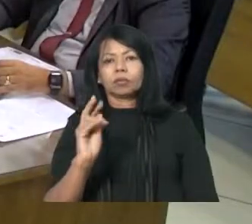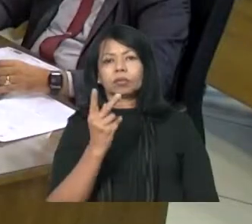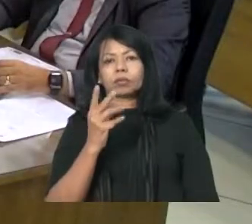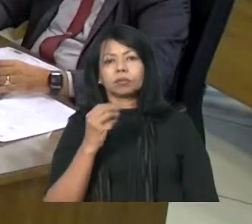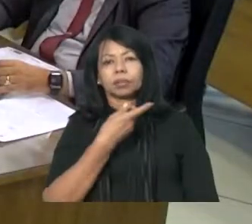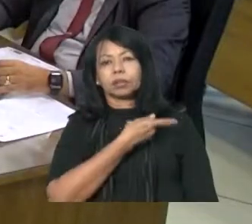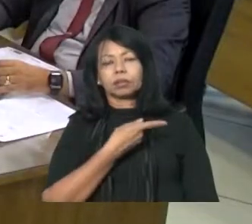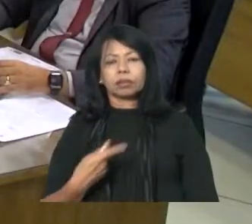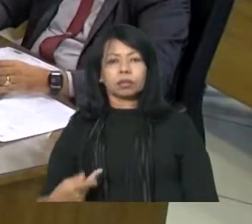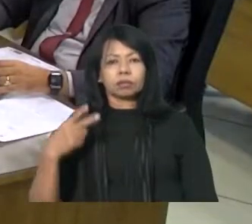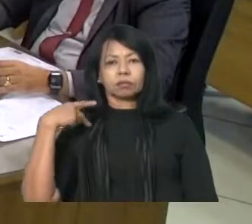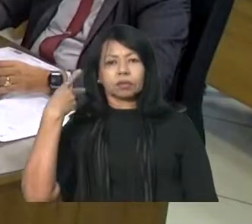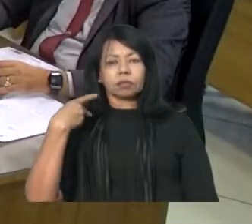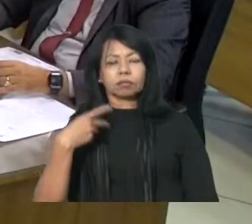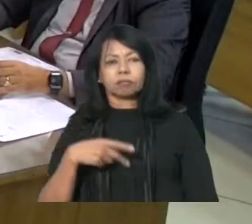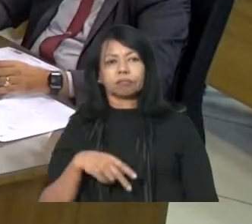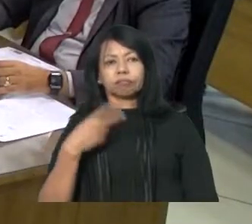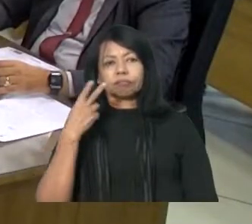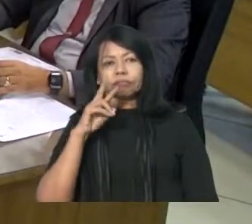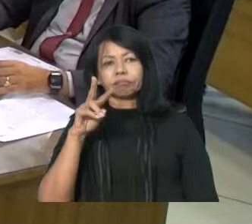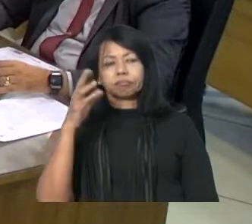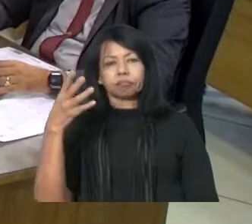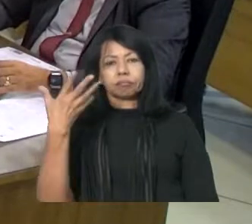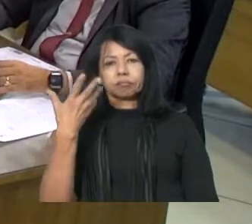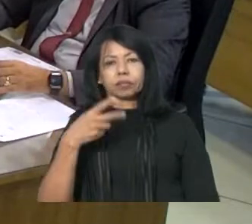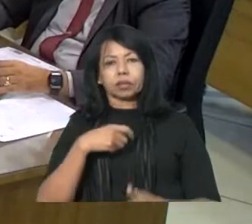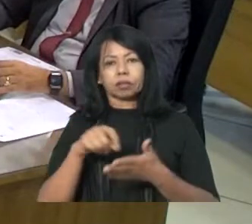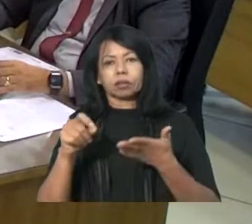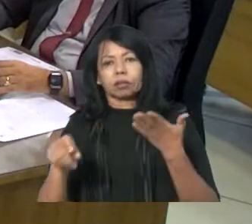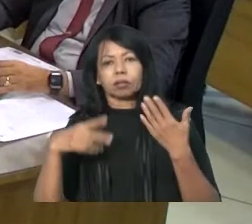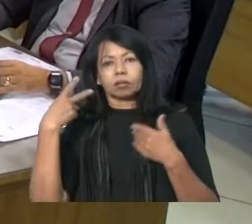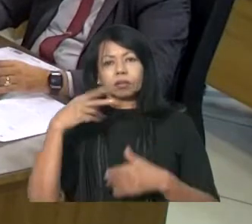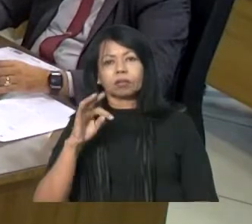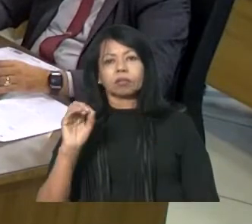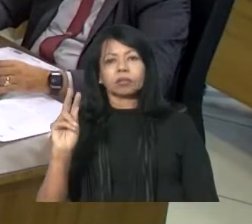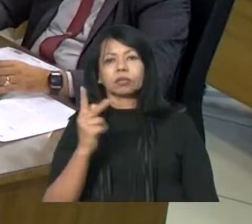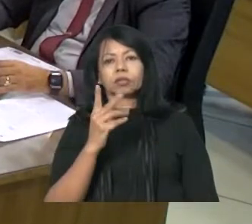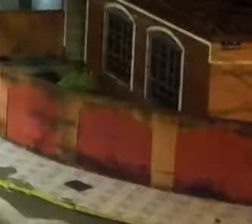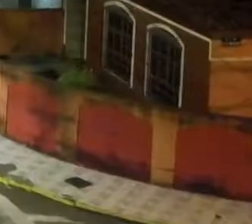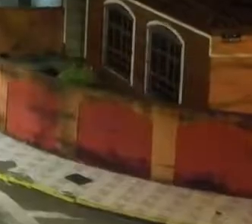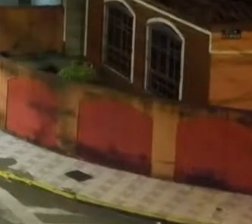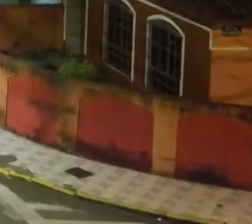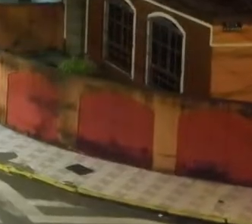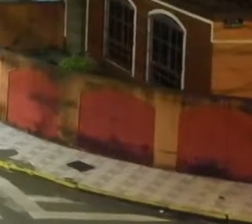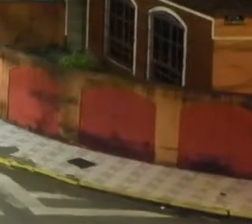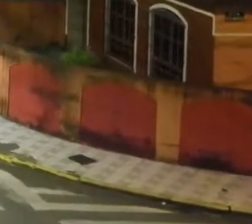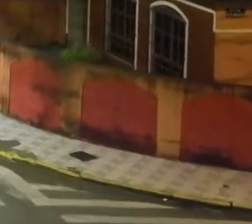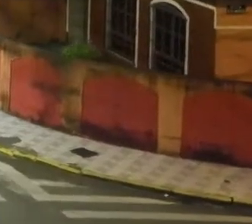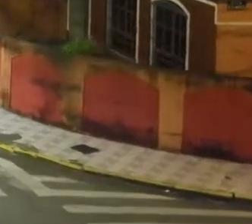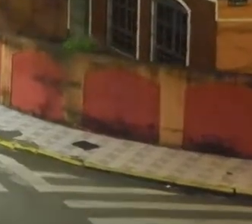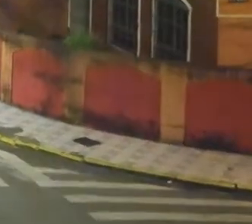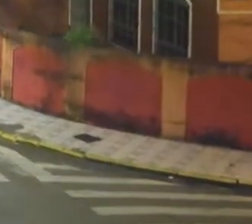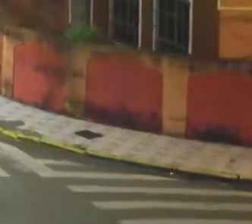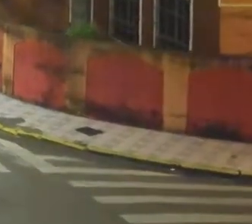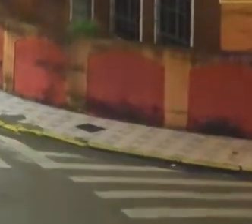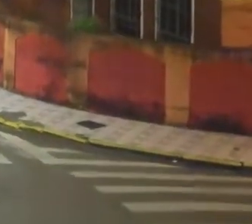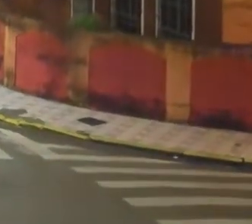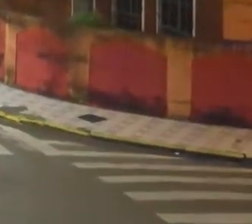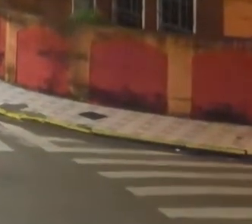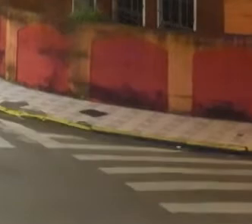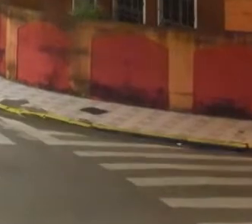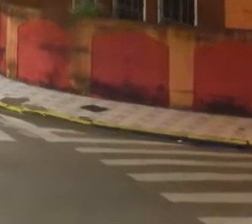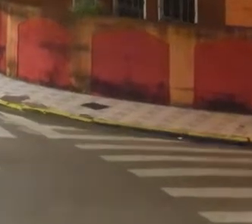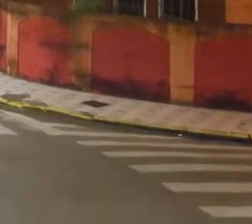requerimento que seja prorrogado a sei comissão especial de inquérito que apura as substituições das